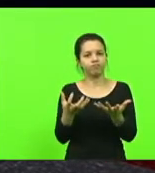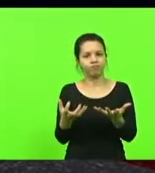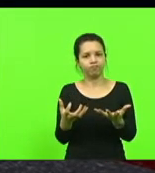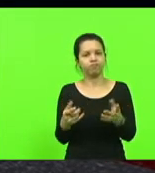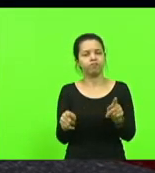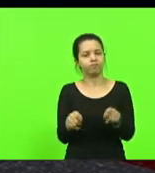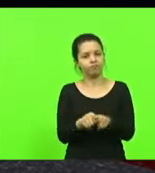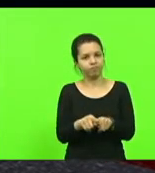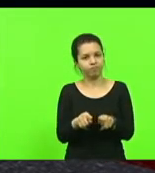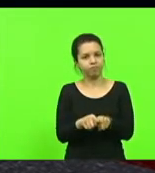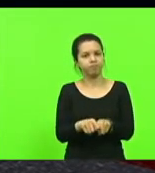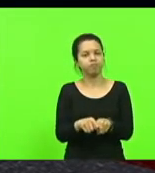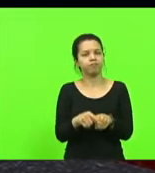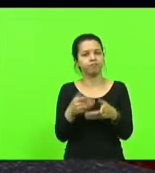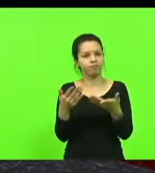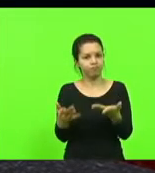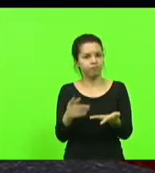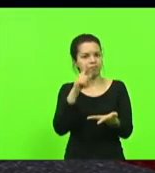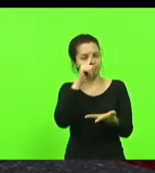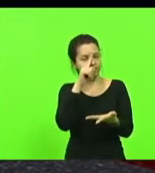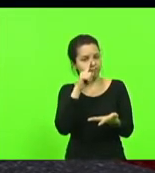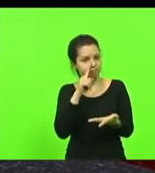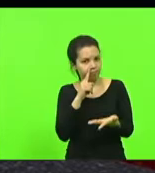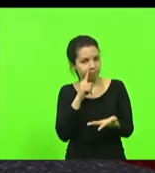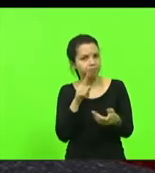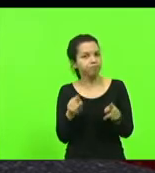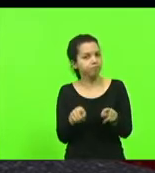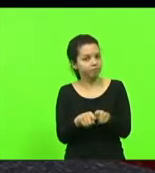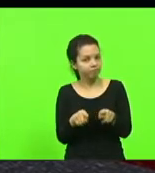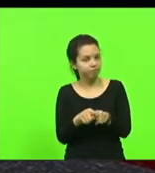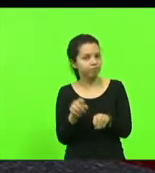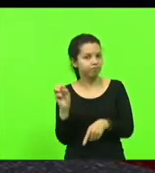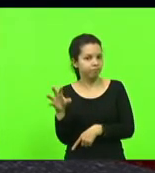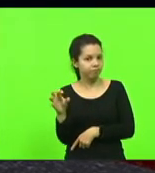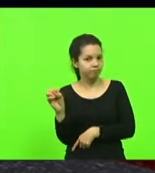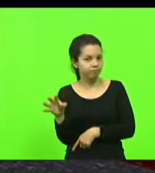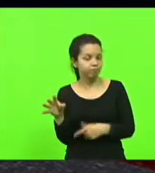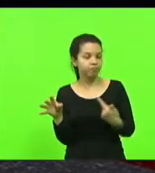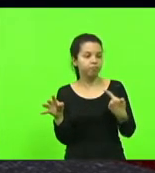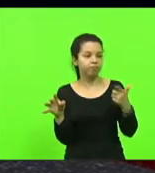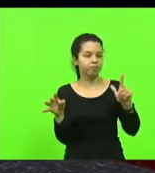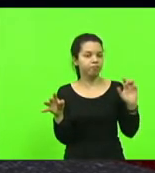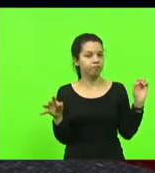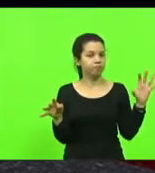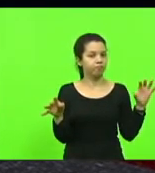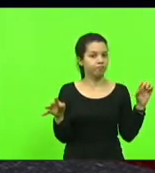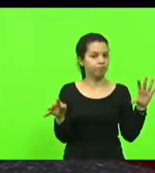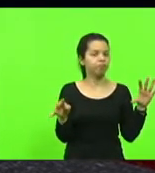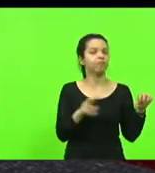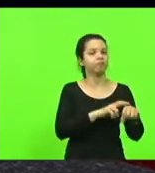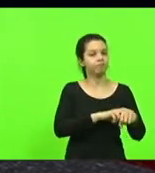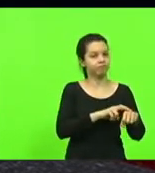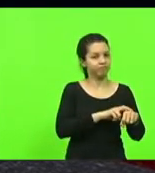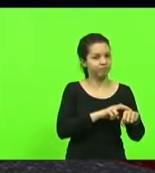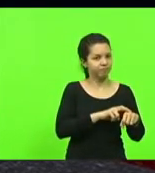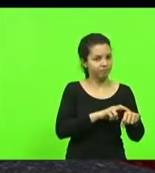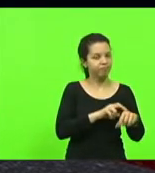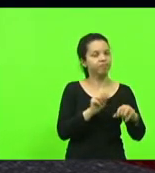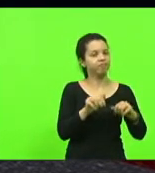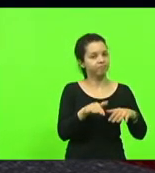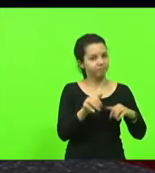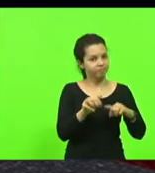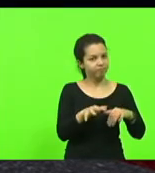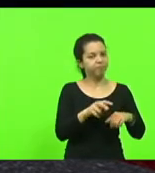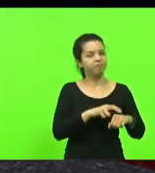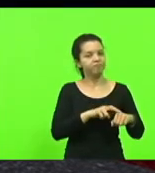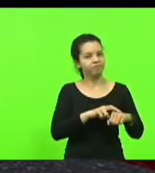dessa luz amarela, nós temos também o chamado Setembro Verde, que se abre, né, o Setembro para o